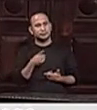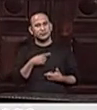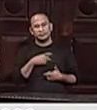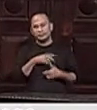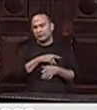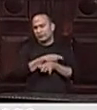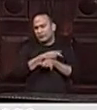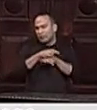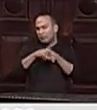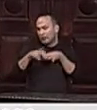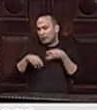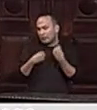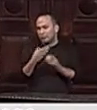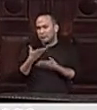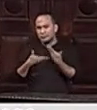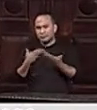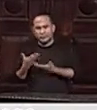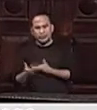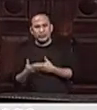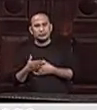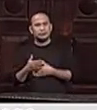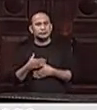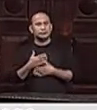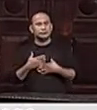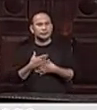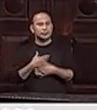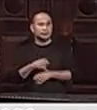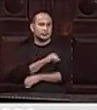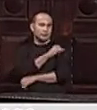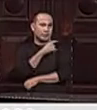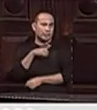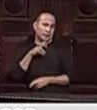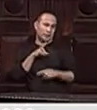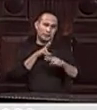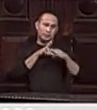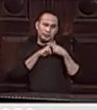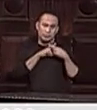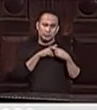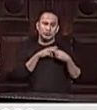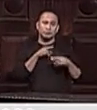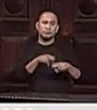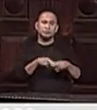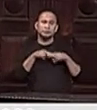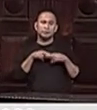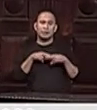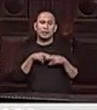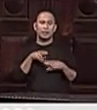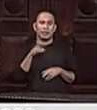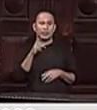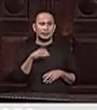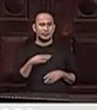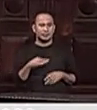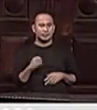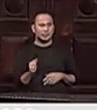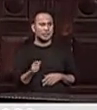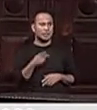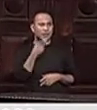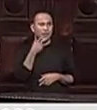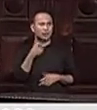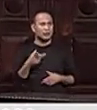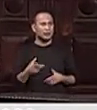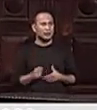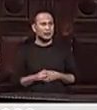patrimônio. E a cidade do Rio de Janeiro tem a responsabilidade, por ter sido capital da colônia, do Império e da